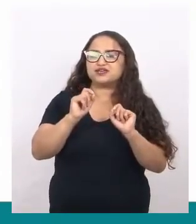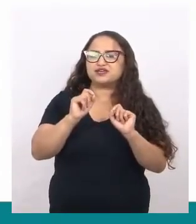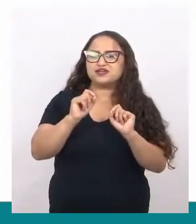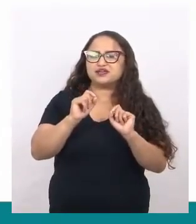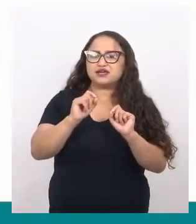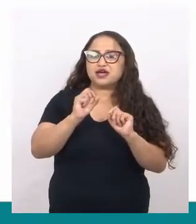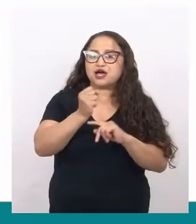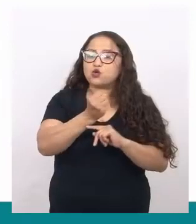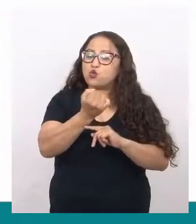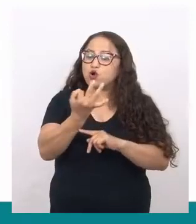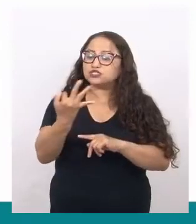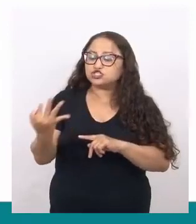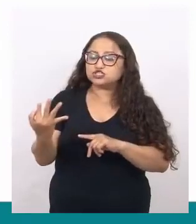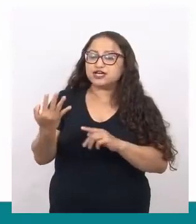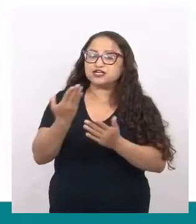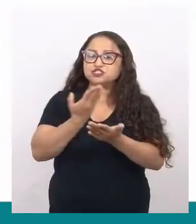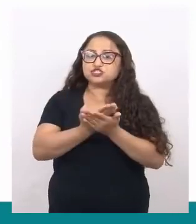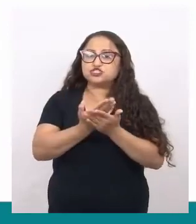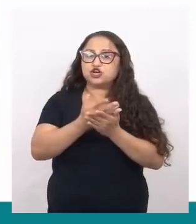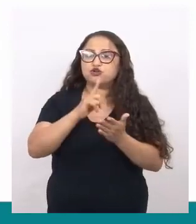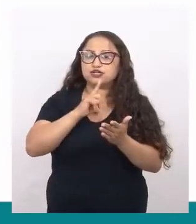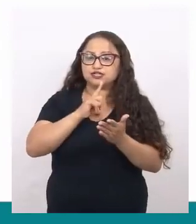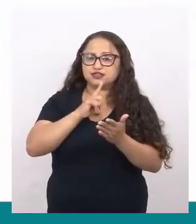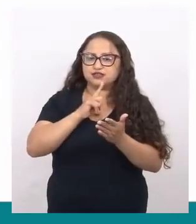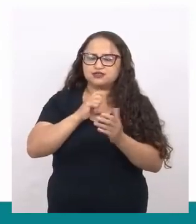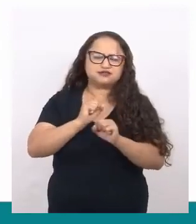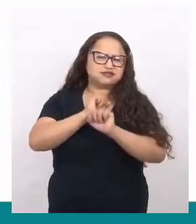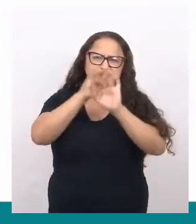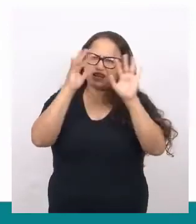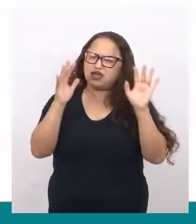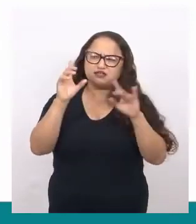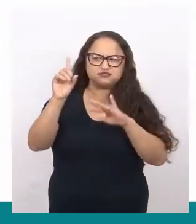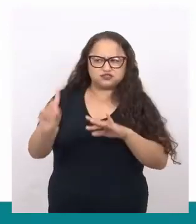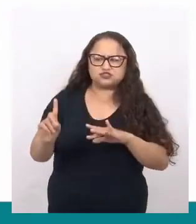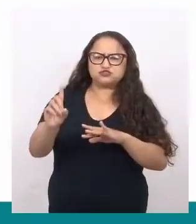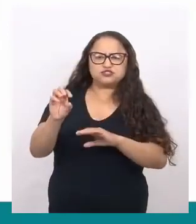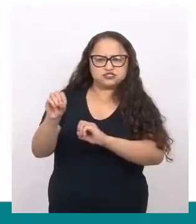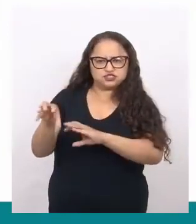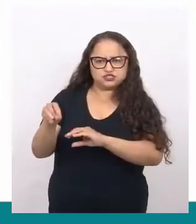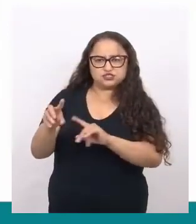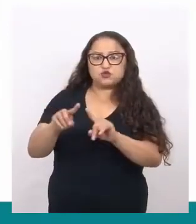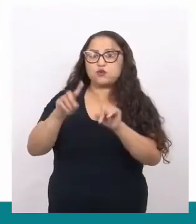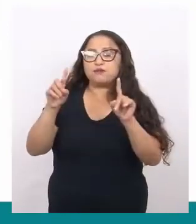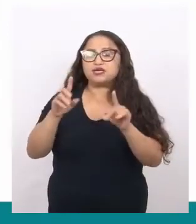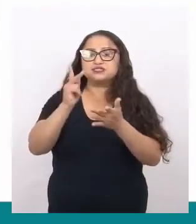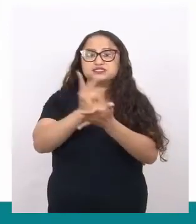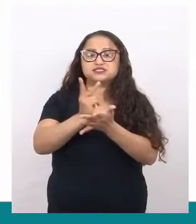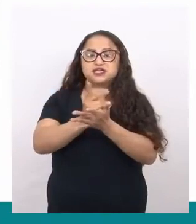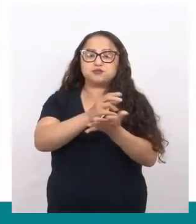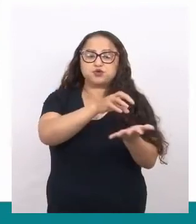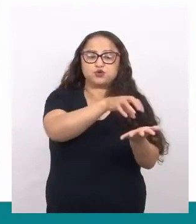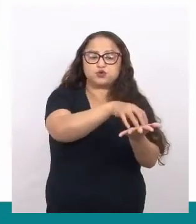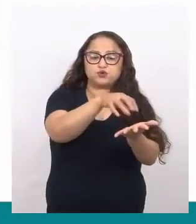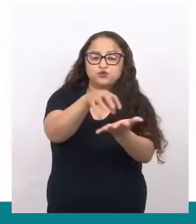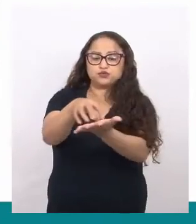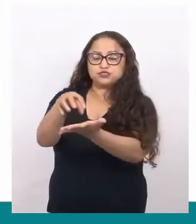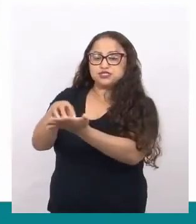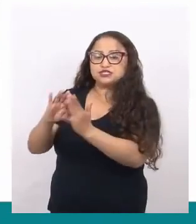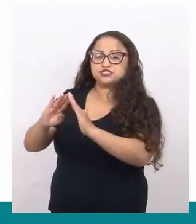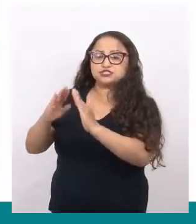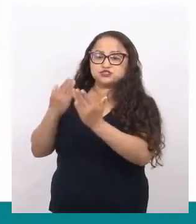que tem na sua unidade escolar ou na diretoria de ensino, mas vai sempre aparecer por unidade. Então, vocês precisam